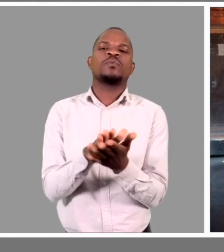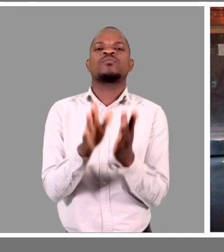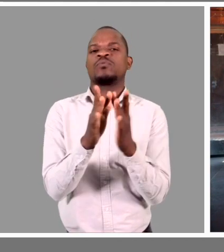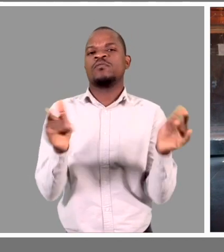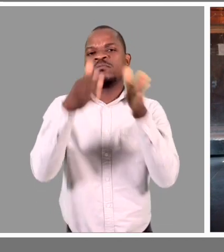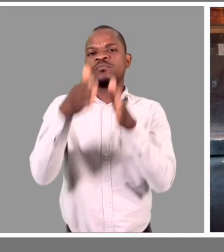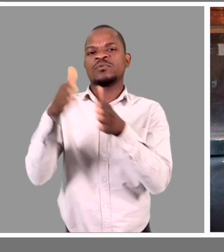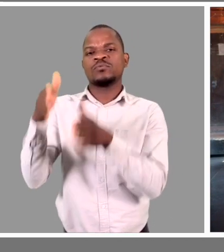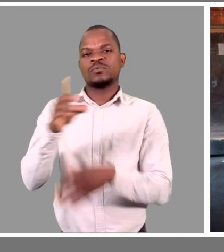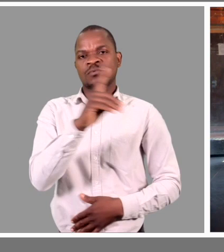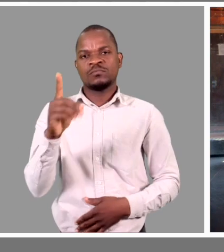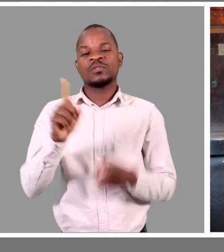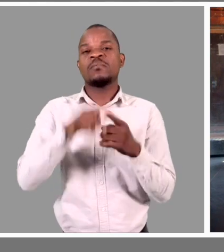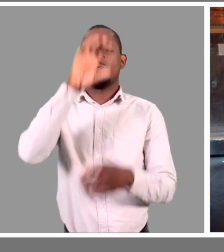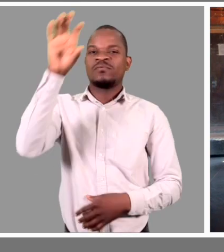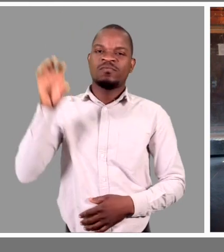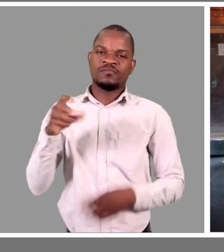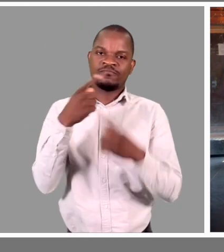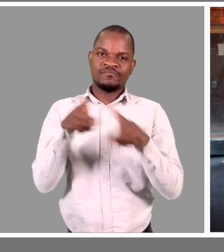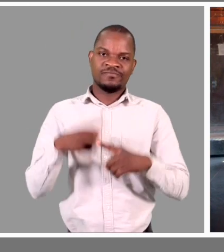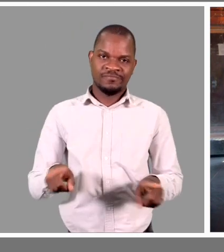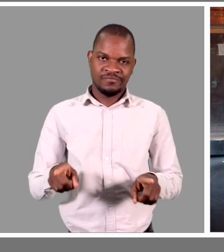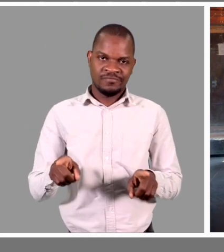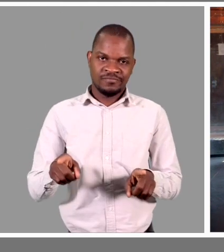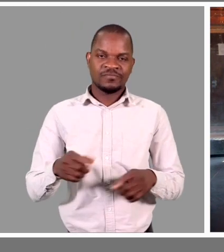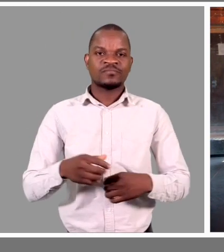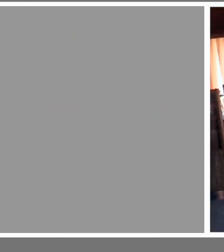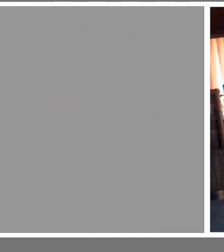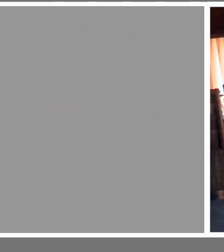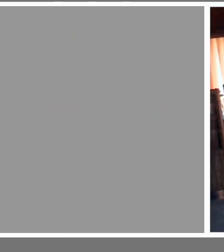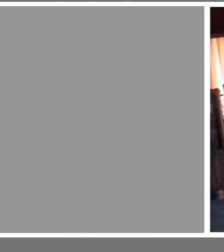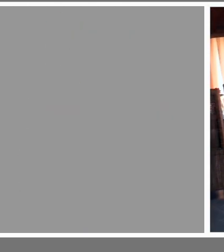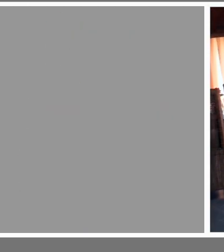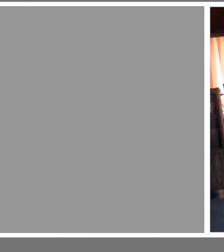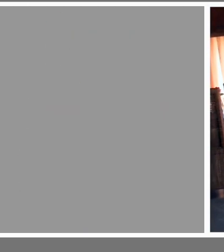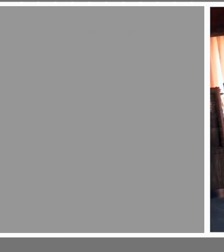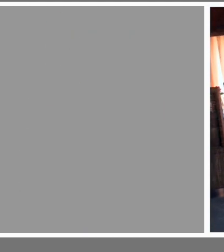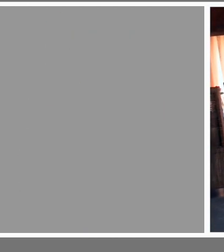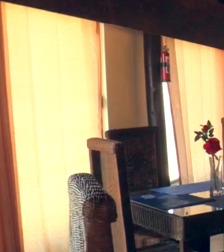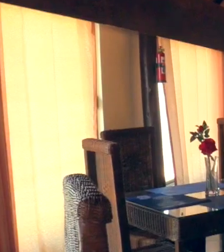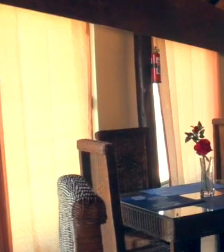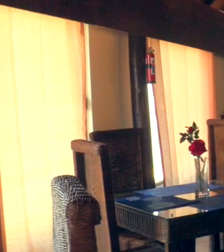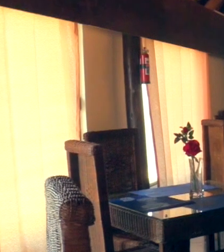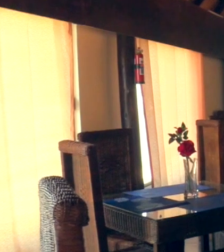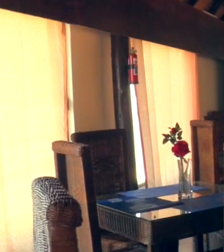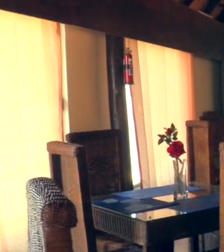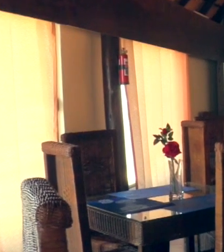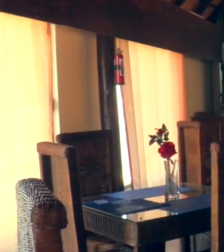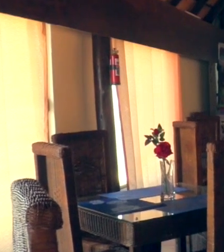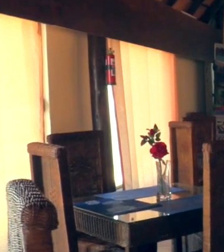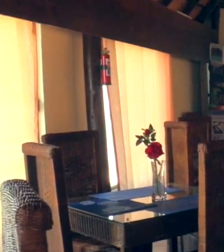investidores a criarem esse espaço, assim como nas outras províncias do nosso país. Música Música